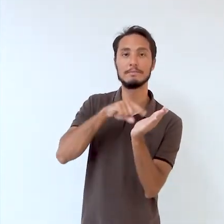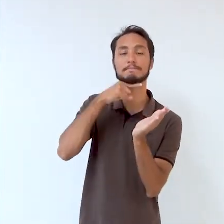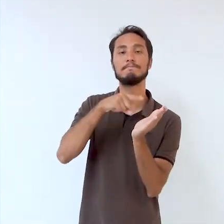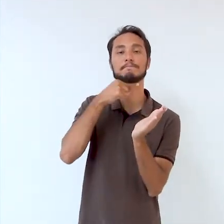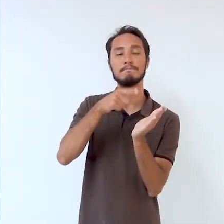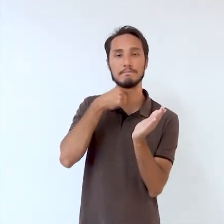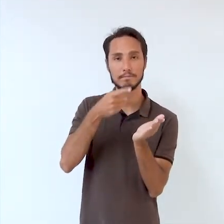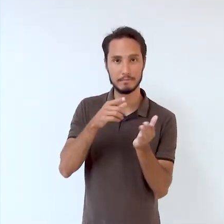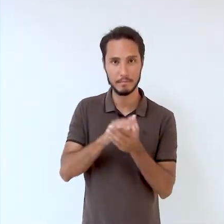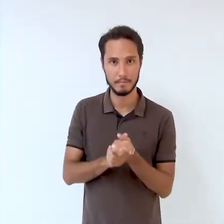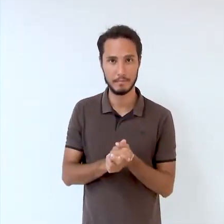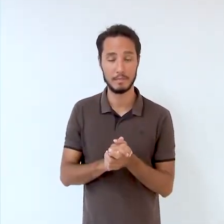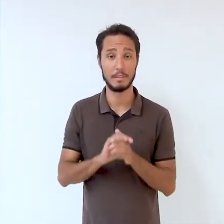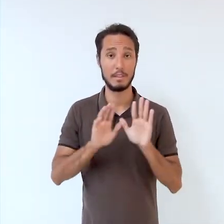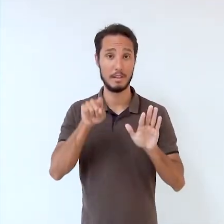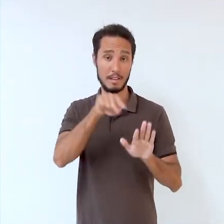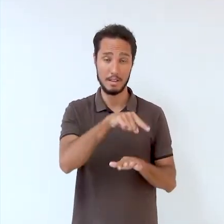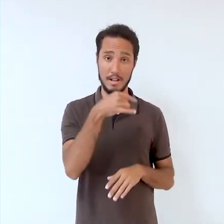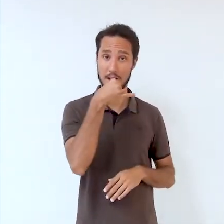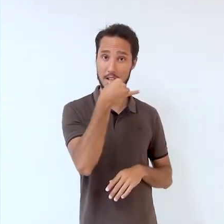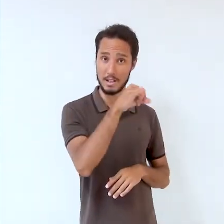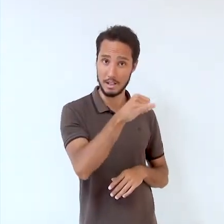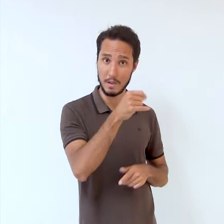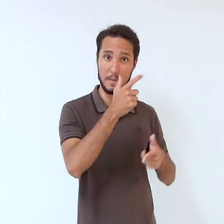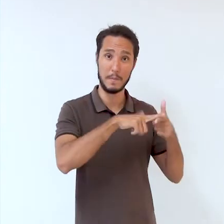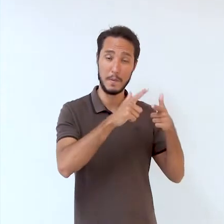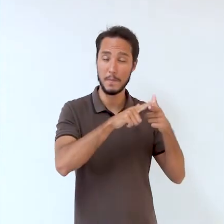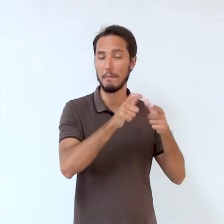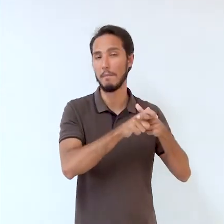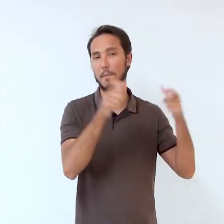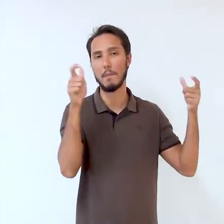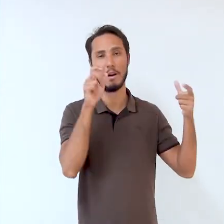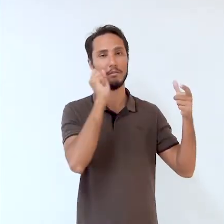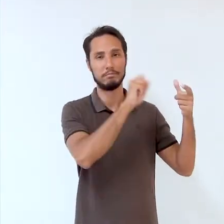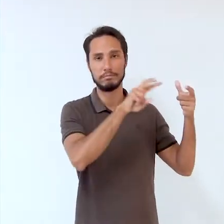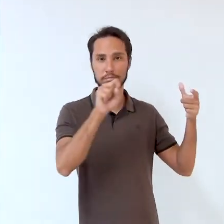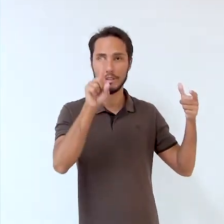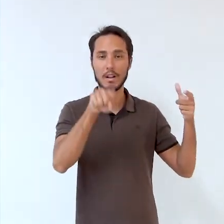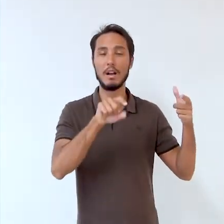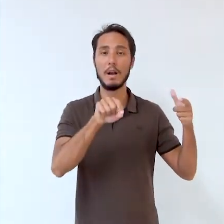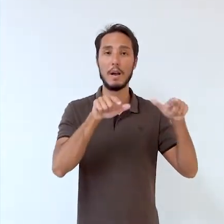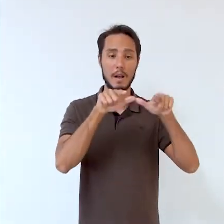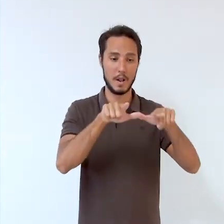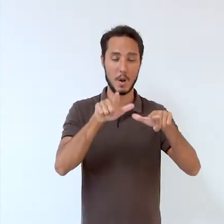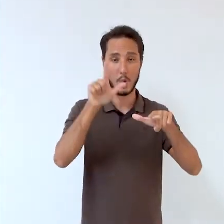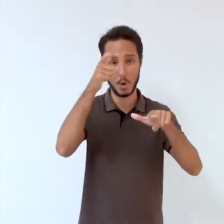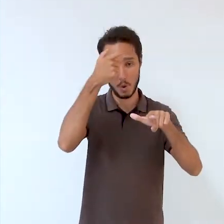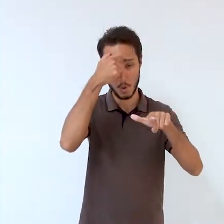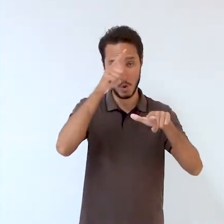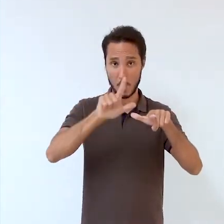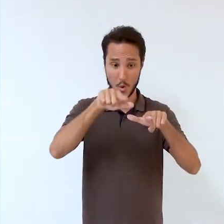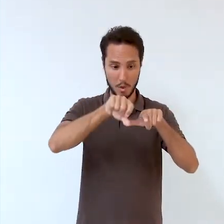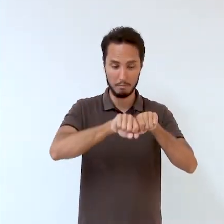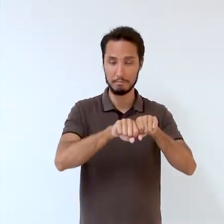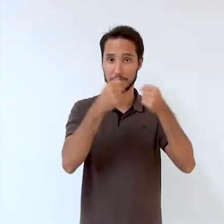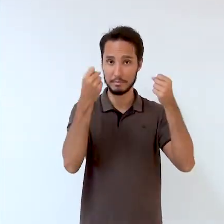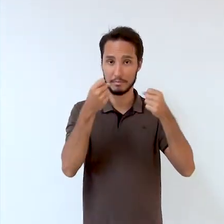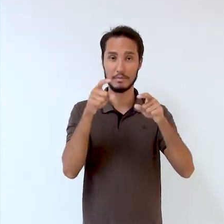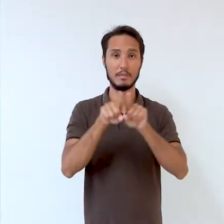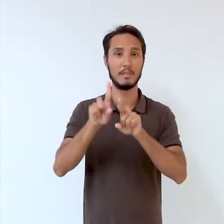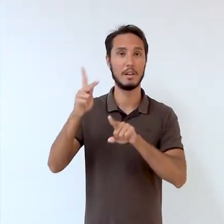no setup. Em relação à parte eletrônica, problemas comuns são a placa lógica